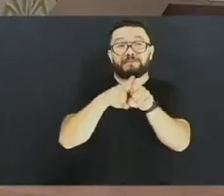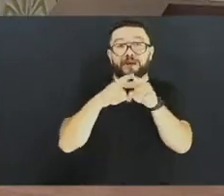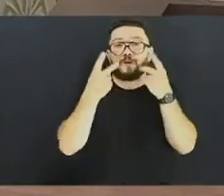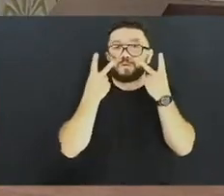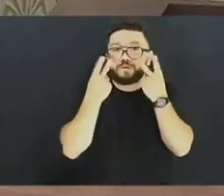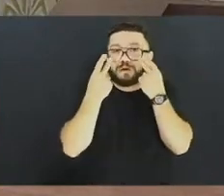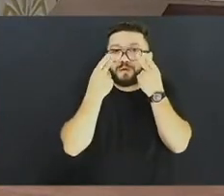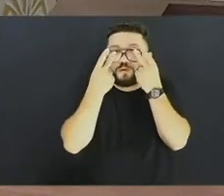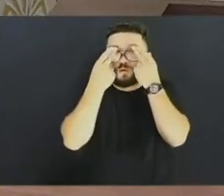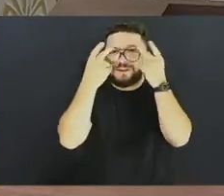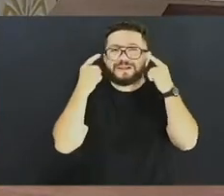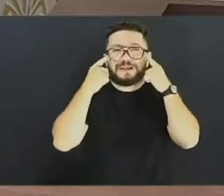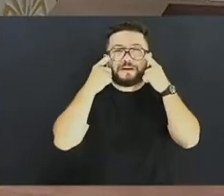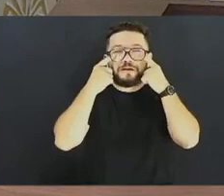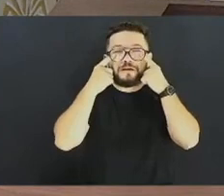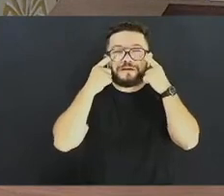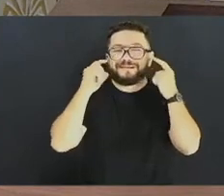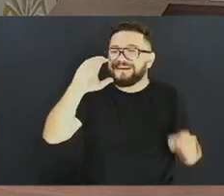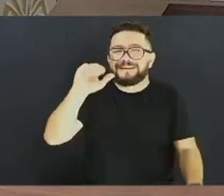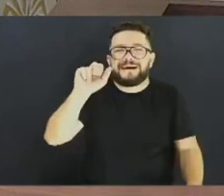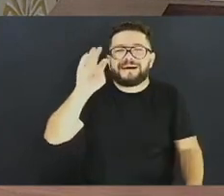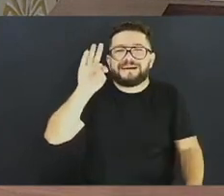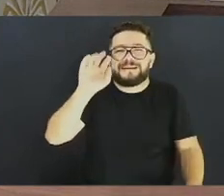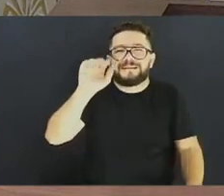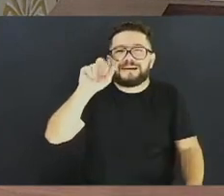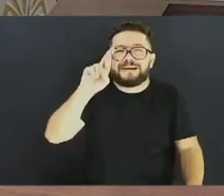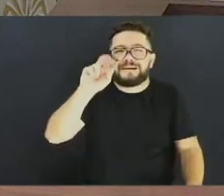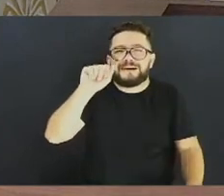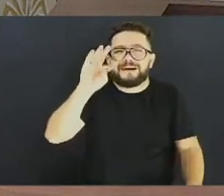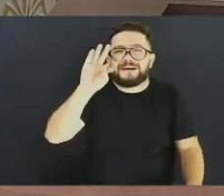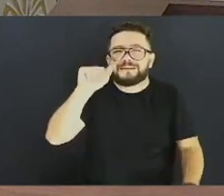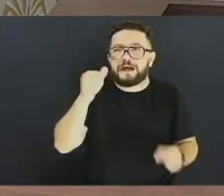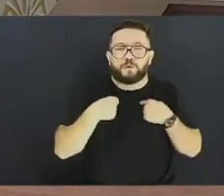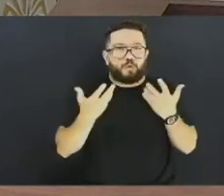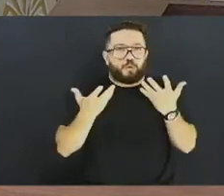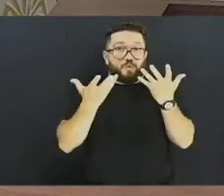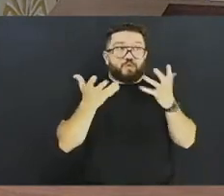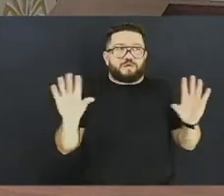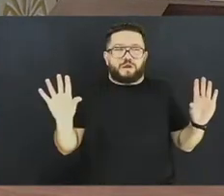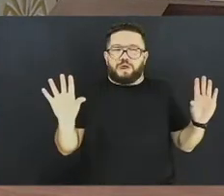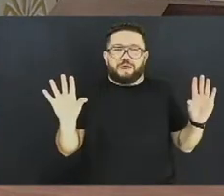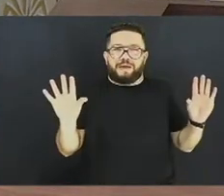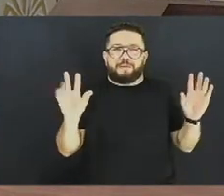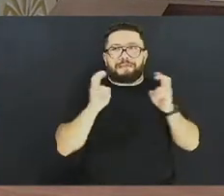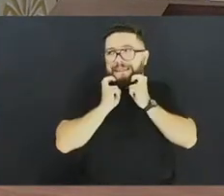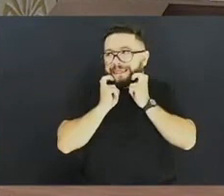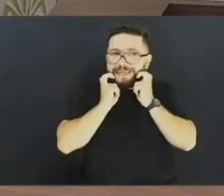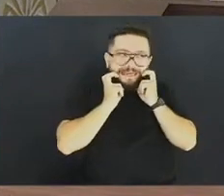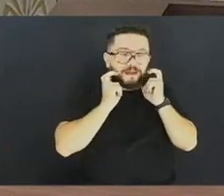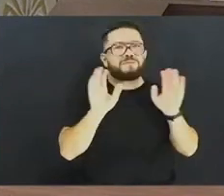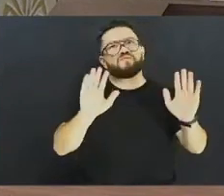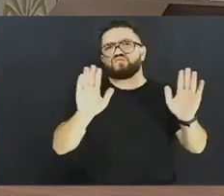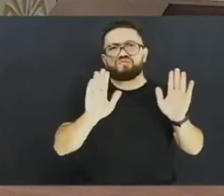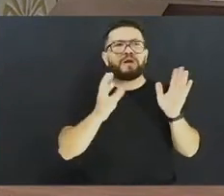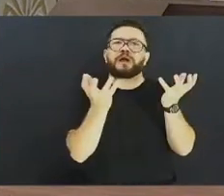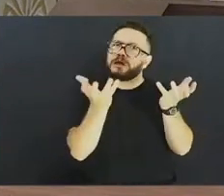ia dar vexame aqui artístico. Mas eu não quero, eu quero dar uma contribuição científica, que o